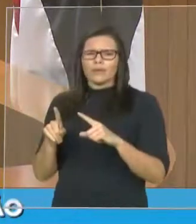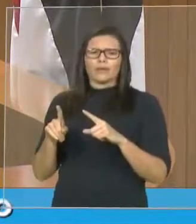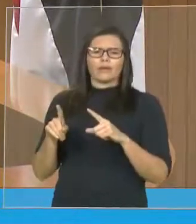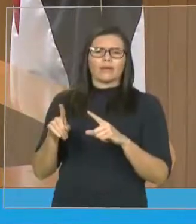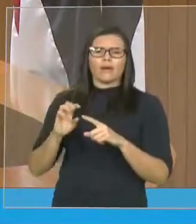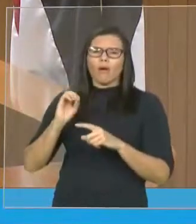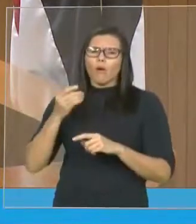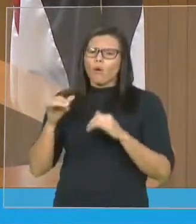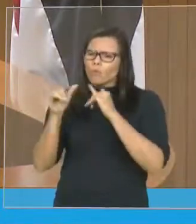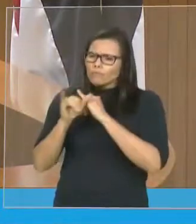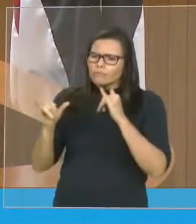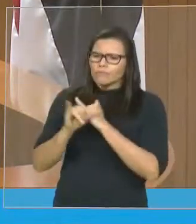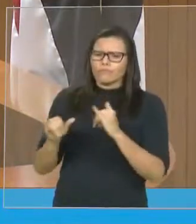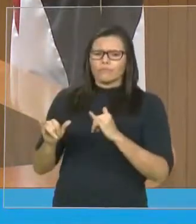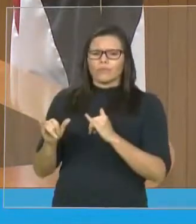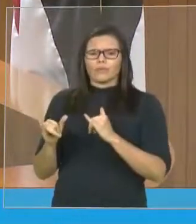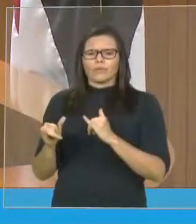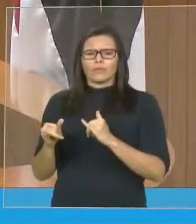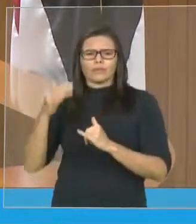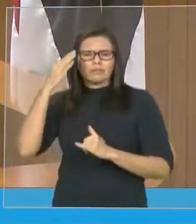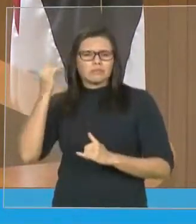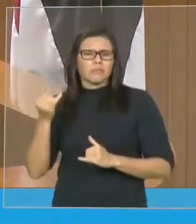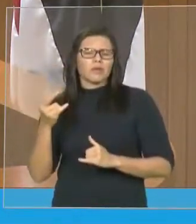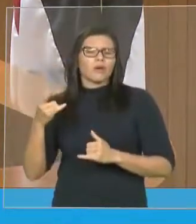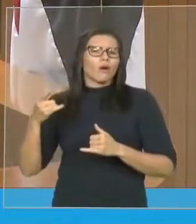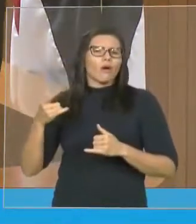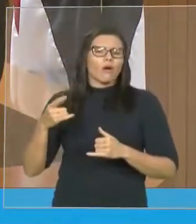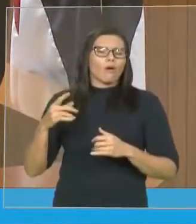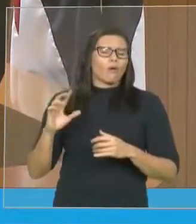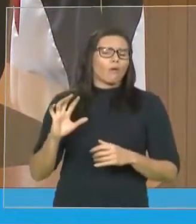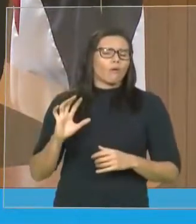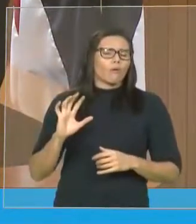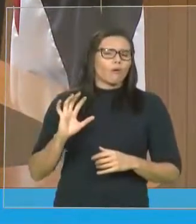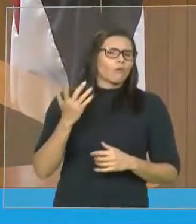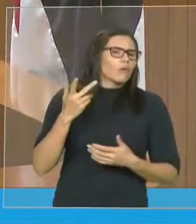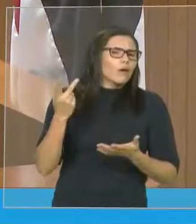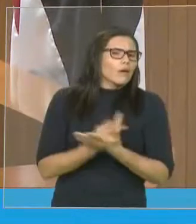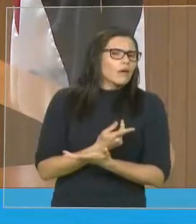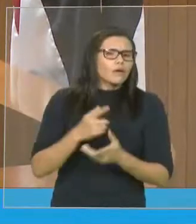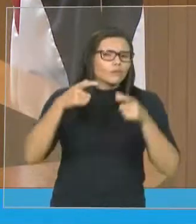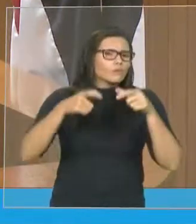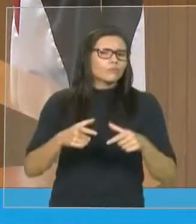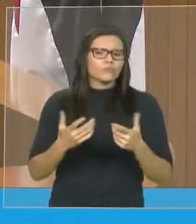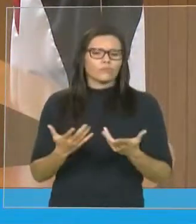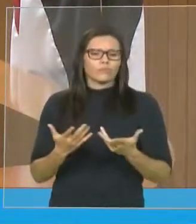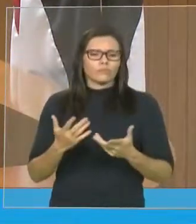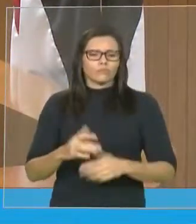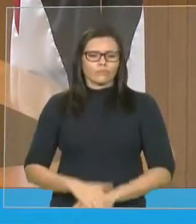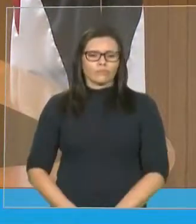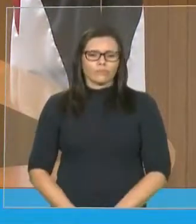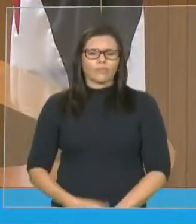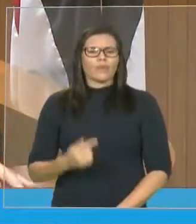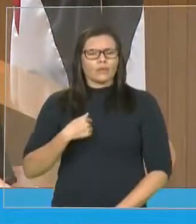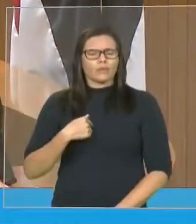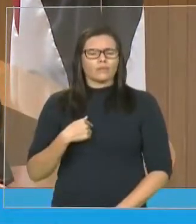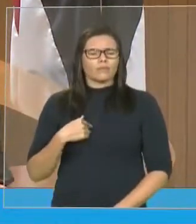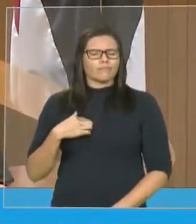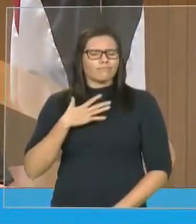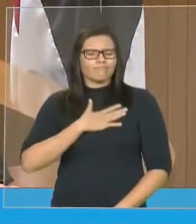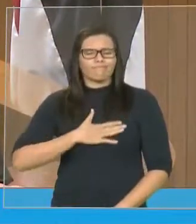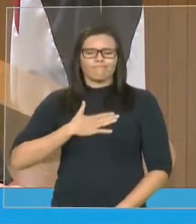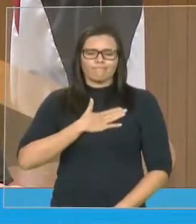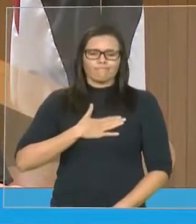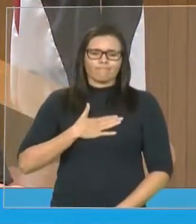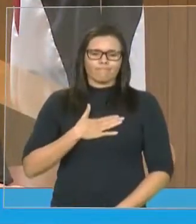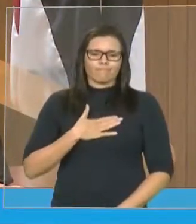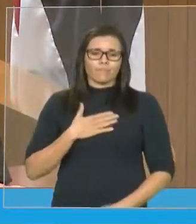E o tribunal, o presidente Caldas anuncia aqui, para mim, de forma inédita, e eu fico muito contente de ouvir isso, o tribunal começa a avançar